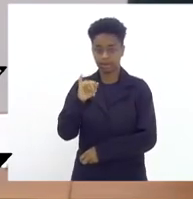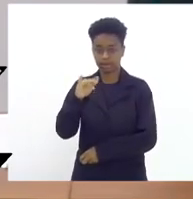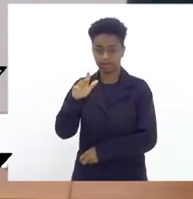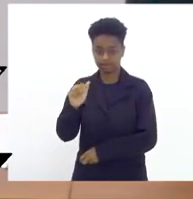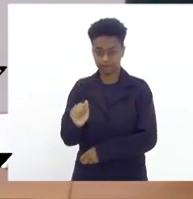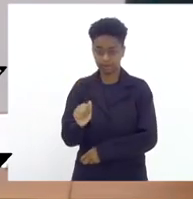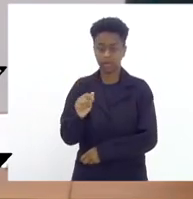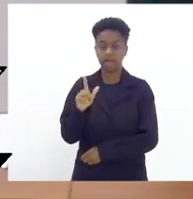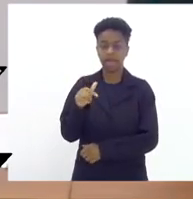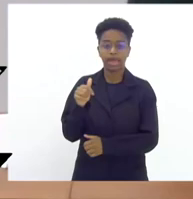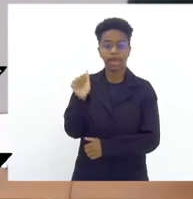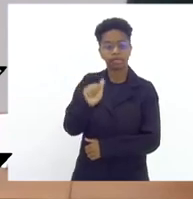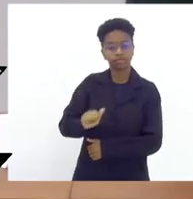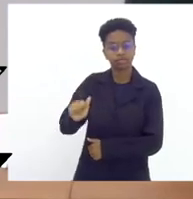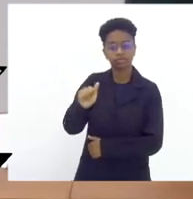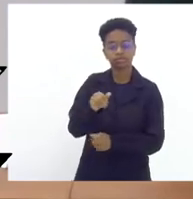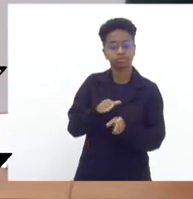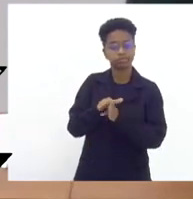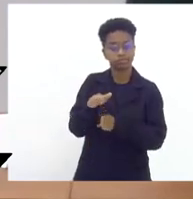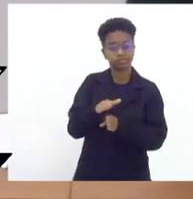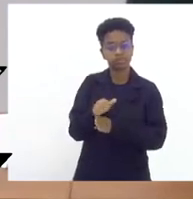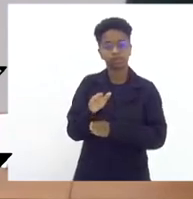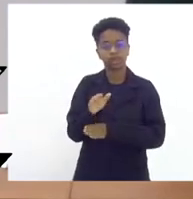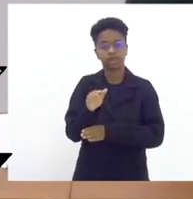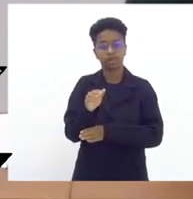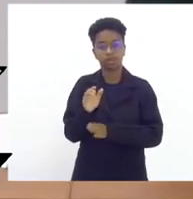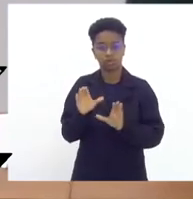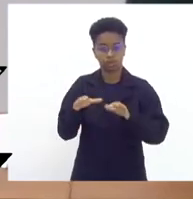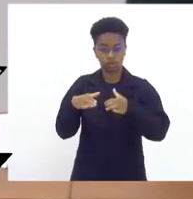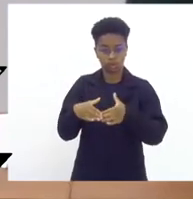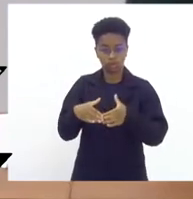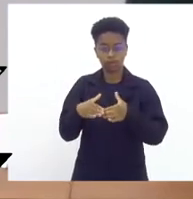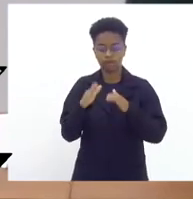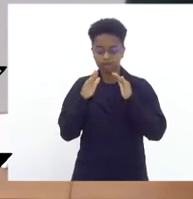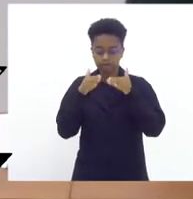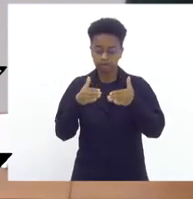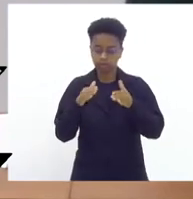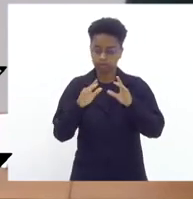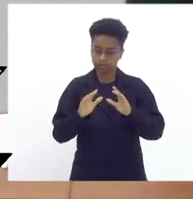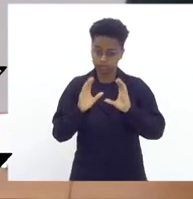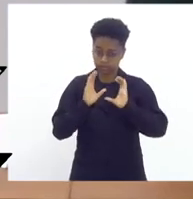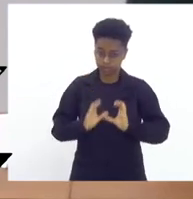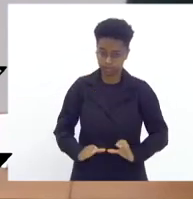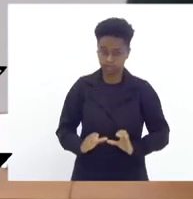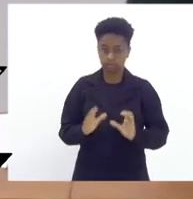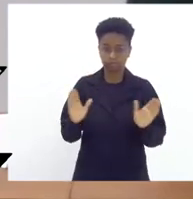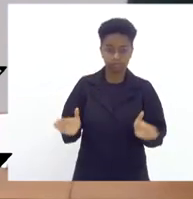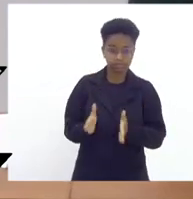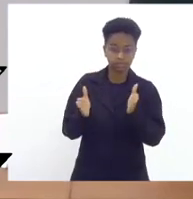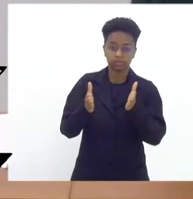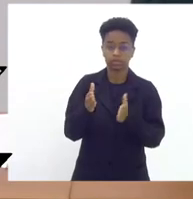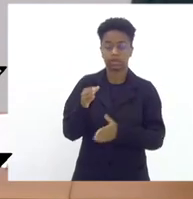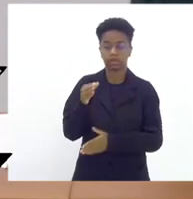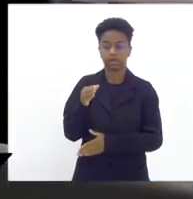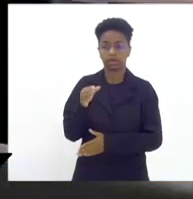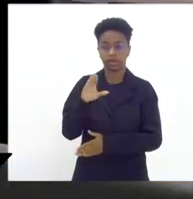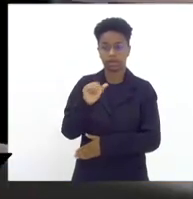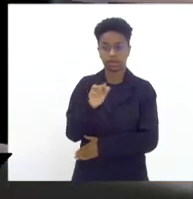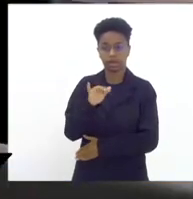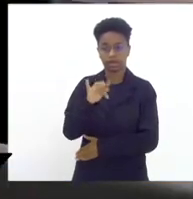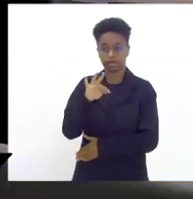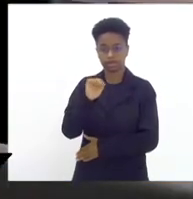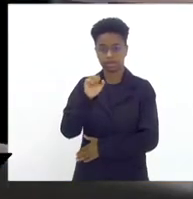projeto de ação integrada resgatando a cidadania desenvolvido pelo mpt em parceria com a Cáritas Rio de Janeiro